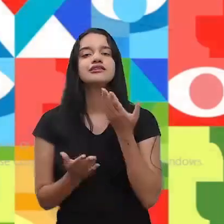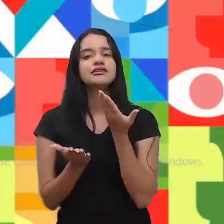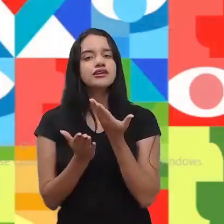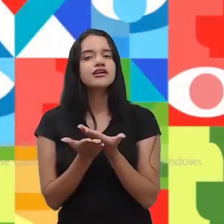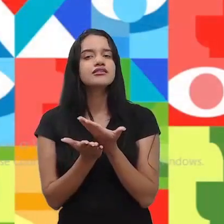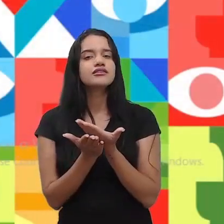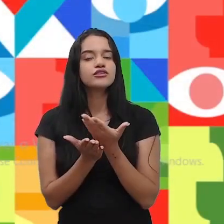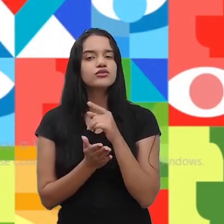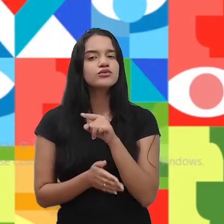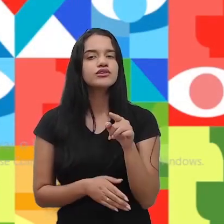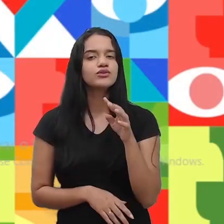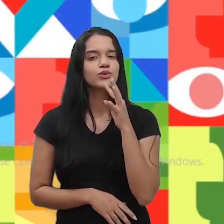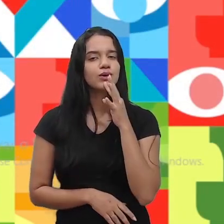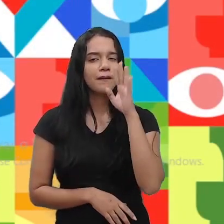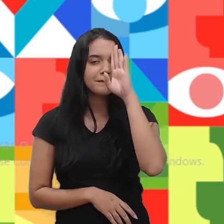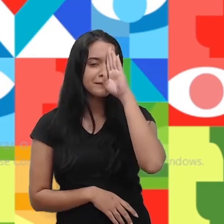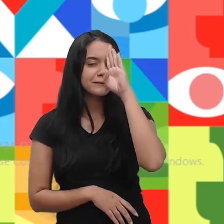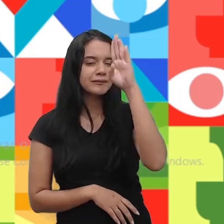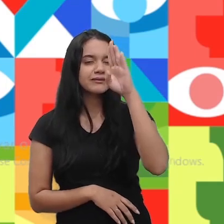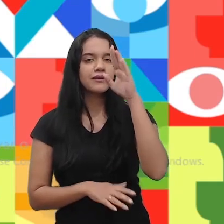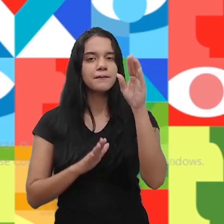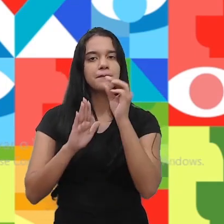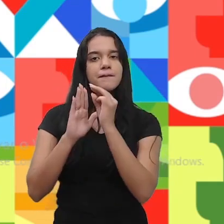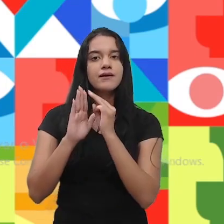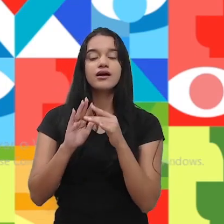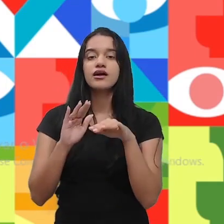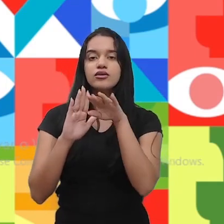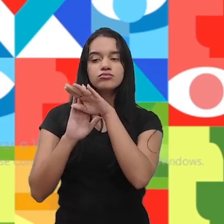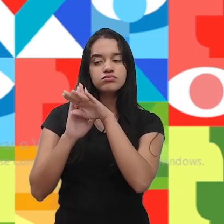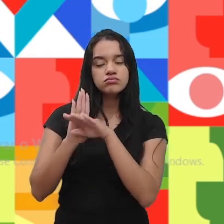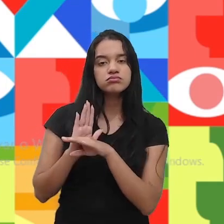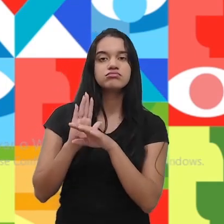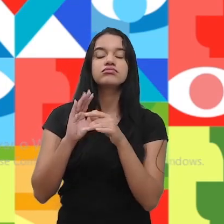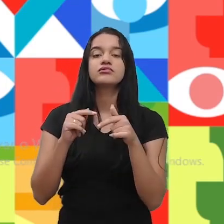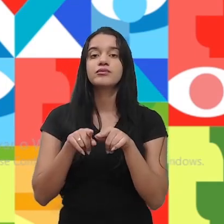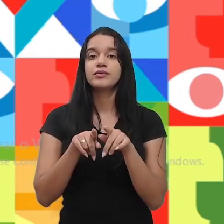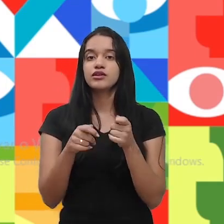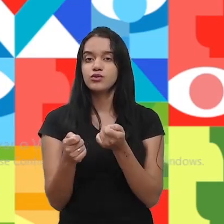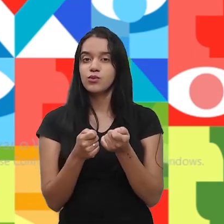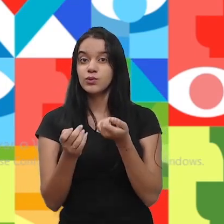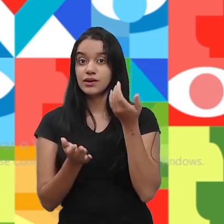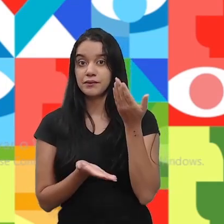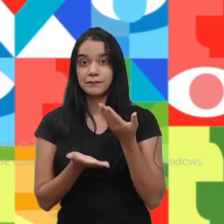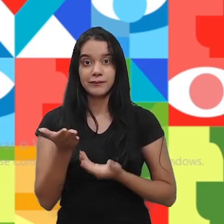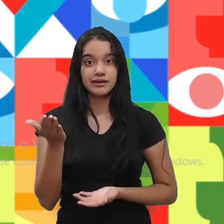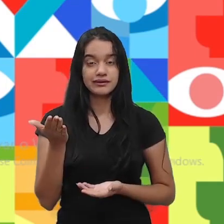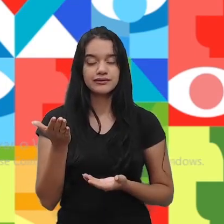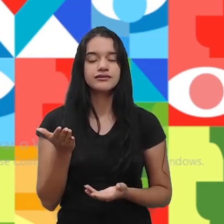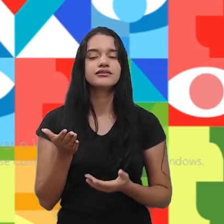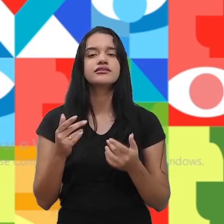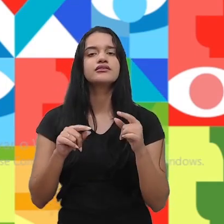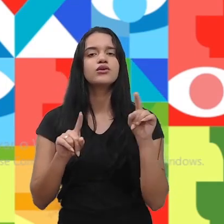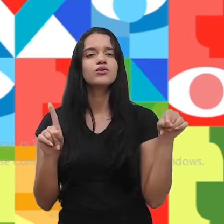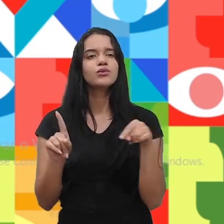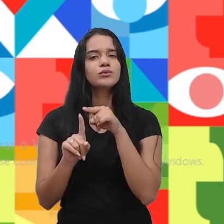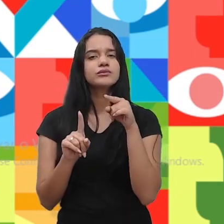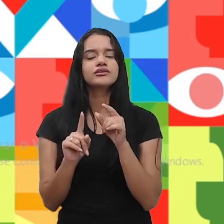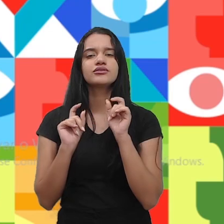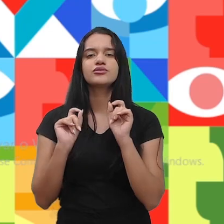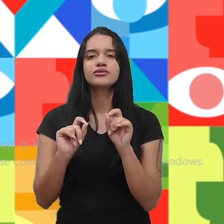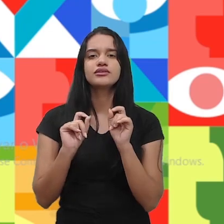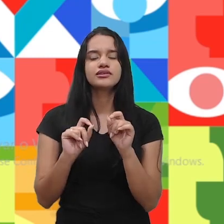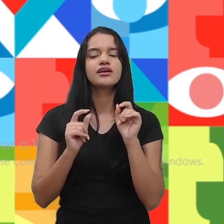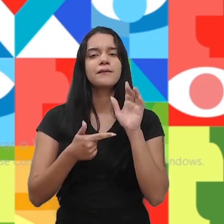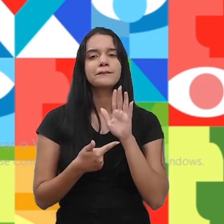vai conhecer os principais métodos de prevenção utilizados no controle de perdas. Seu objetivo é